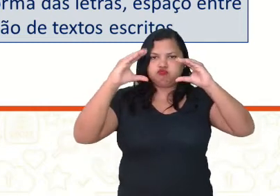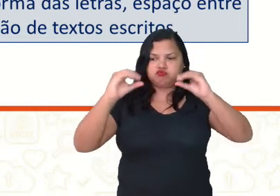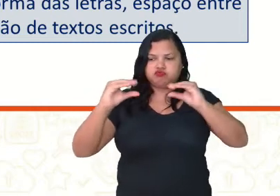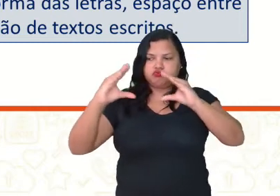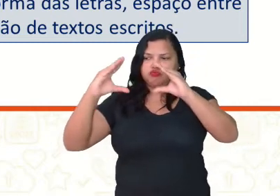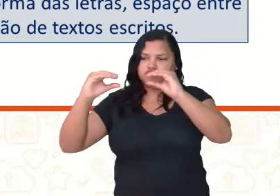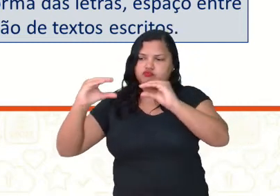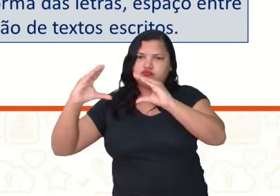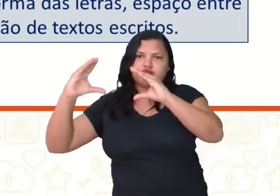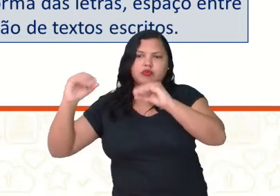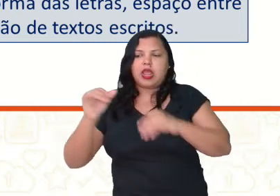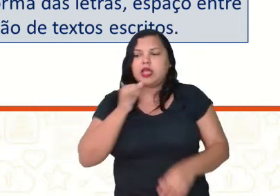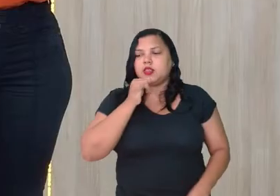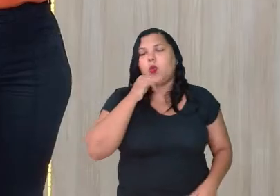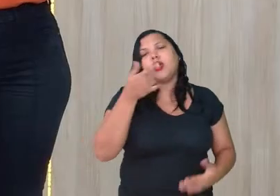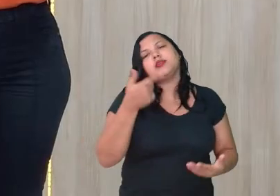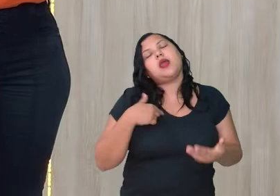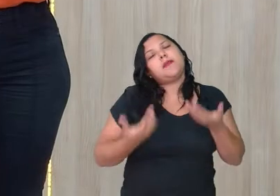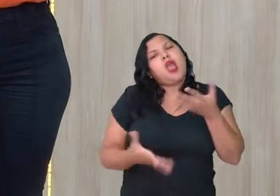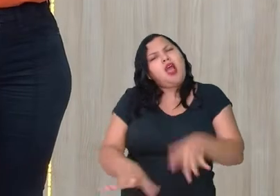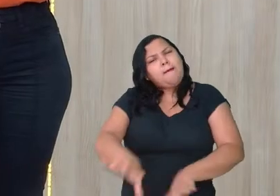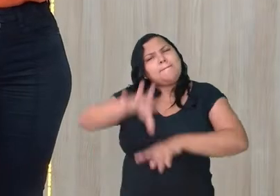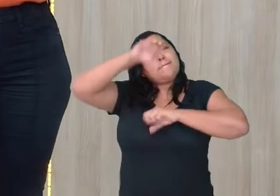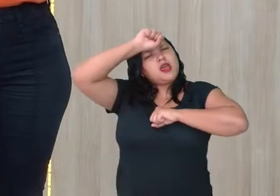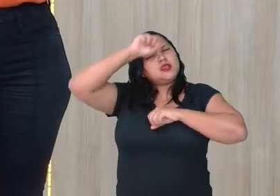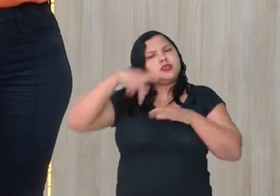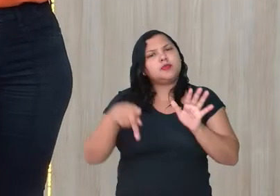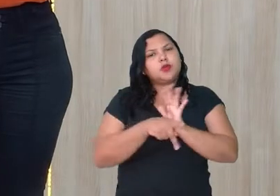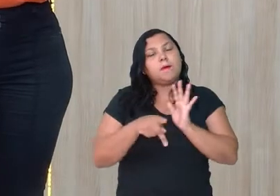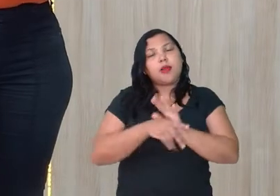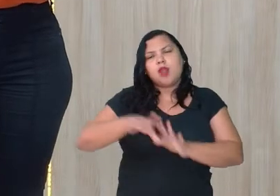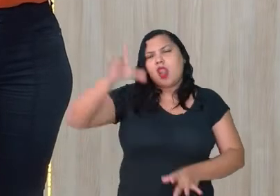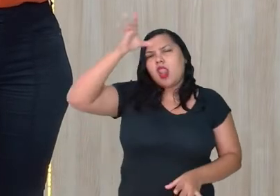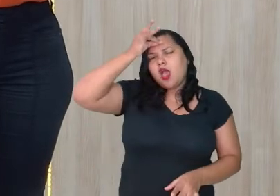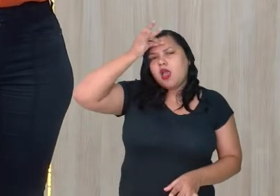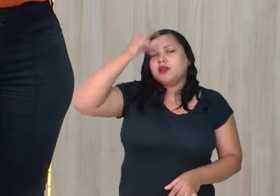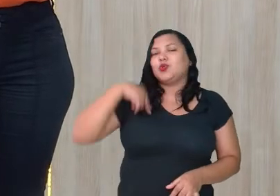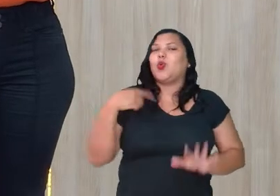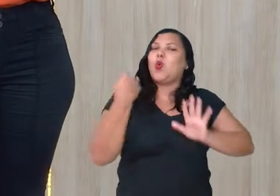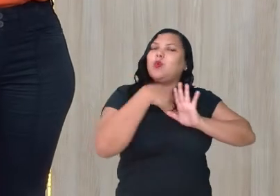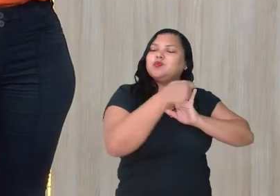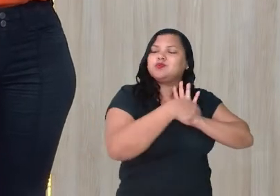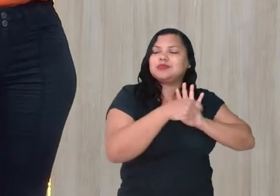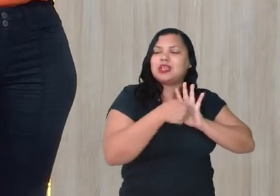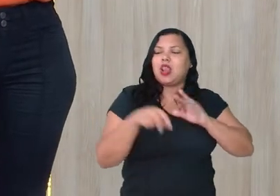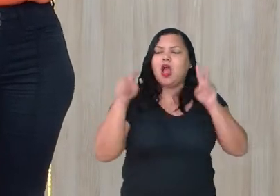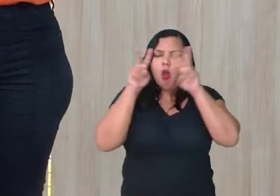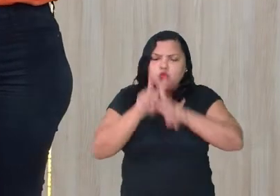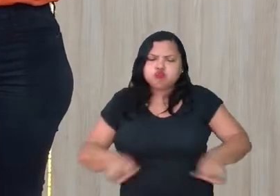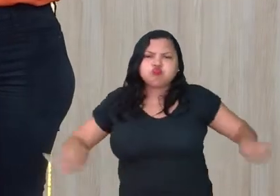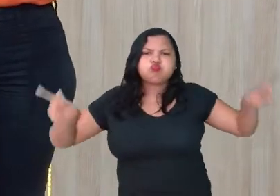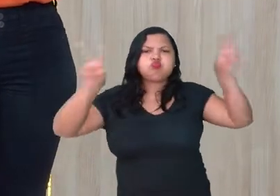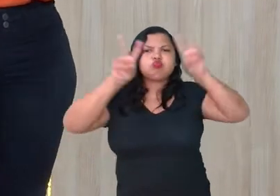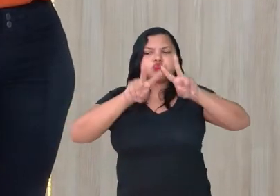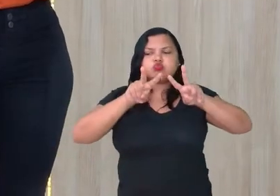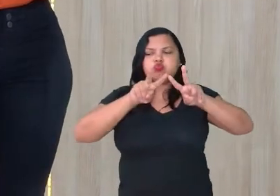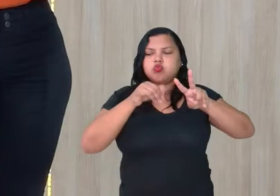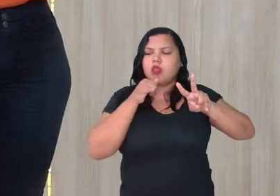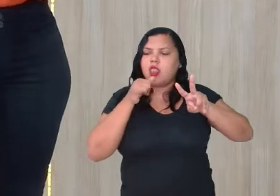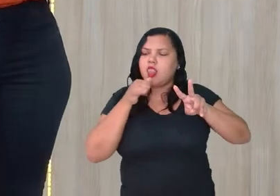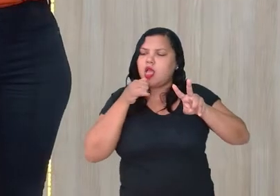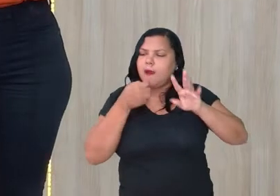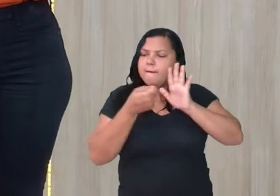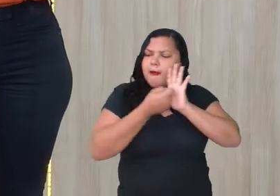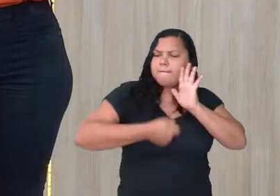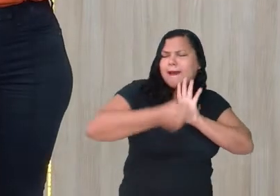apropriação do sistema de escrita, porque dificulta a configuração da função visomotora. E você vai associar o grafema ao